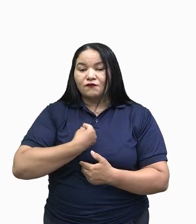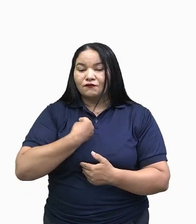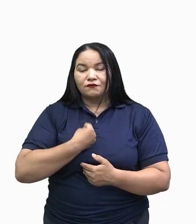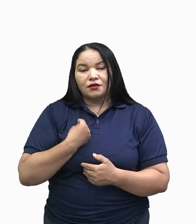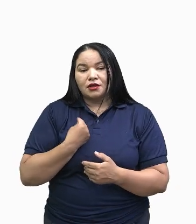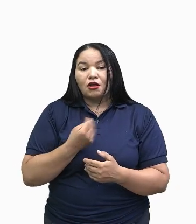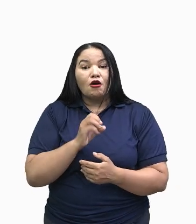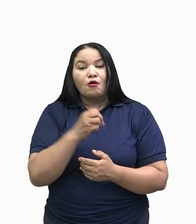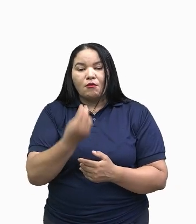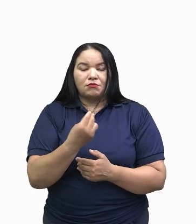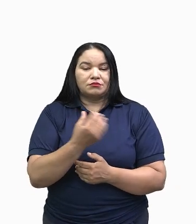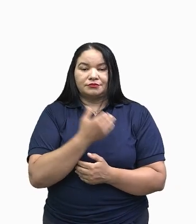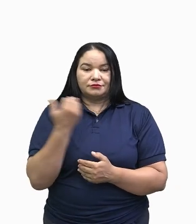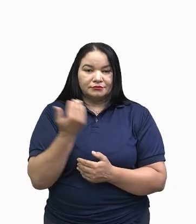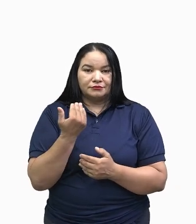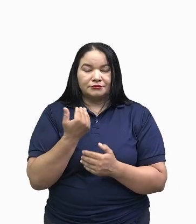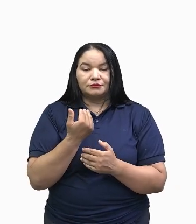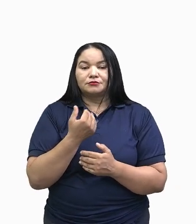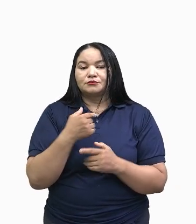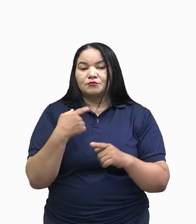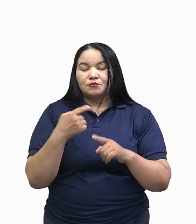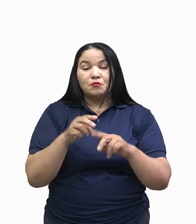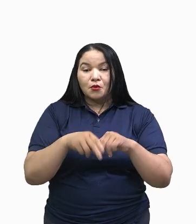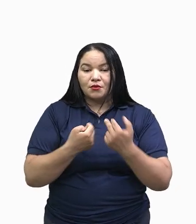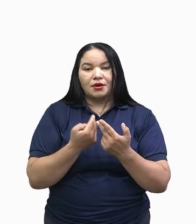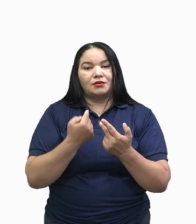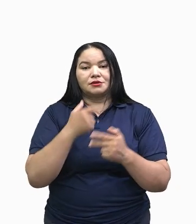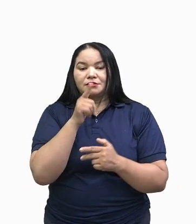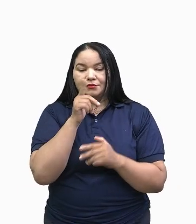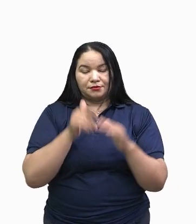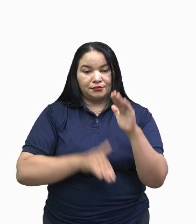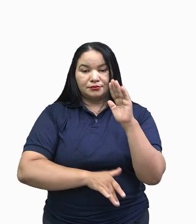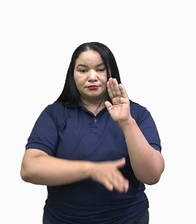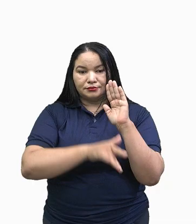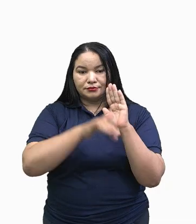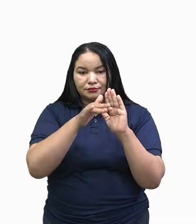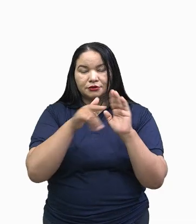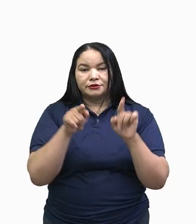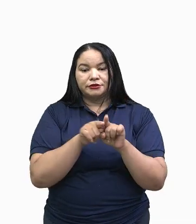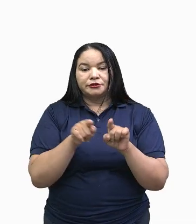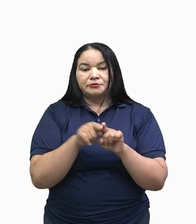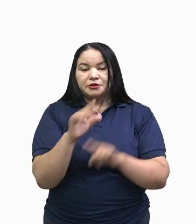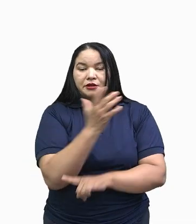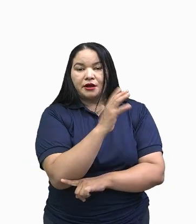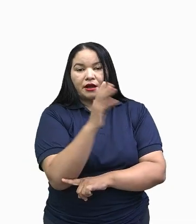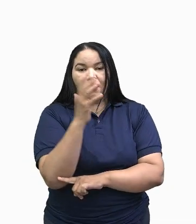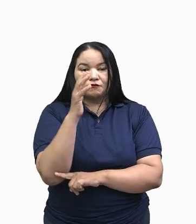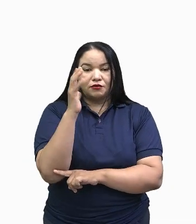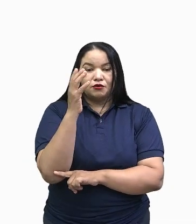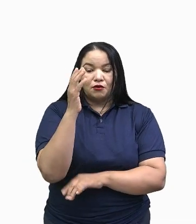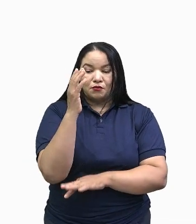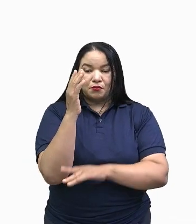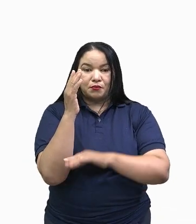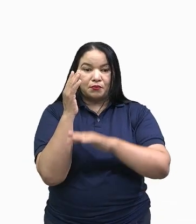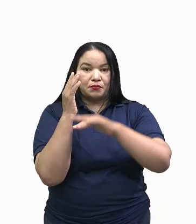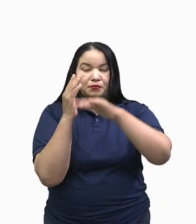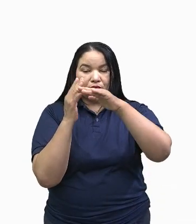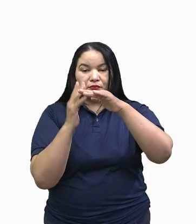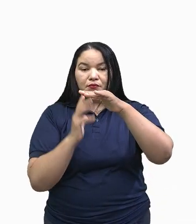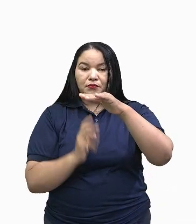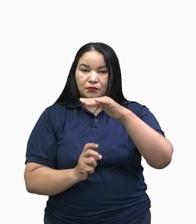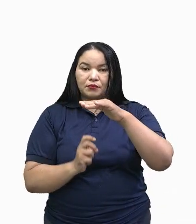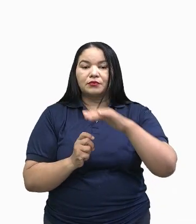mesmo morreram alagados, né? E também a quantidade de floresta que ficou submersa e na decomposição ela